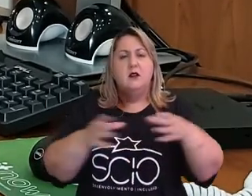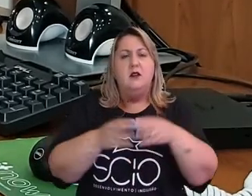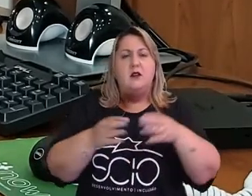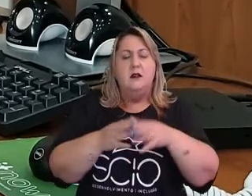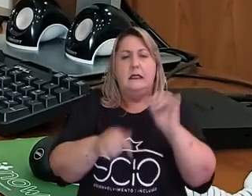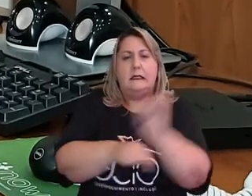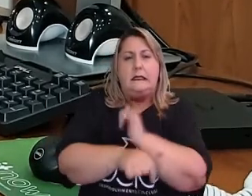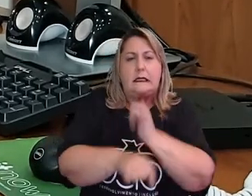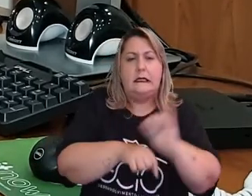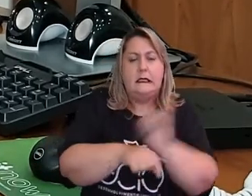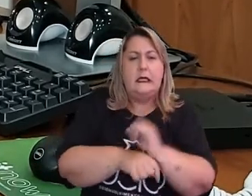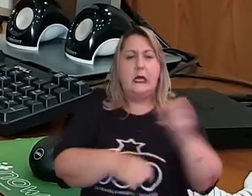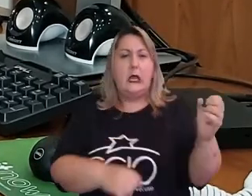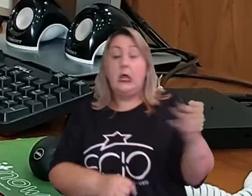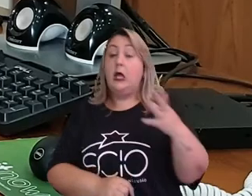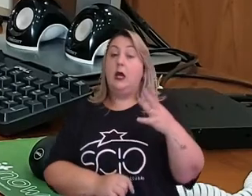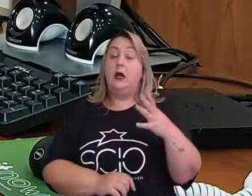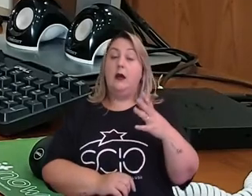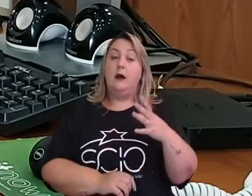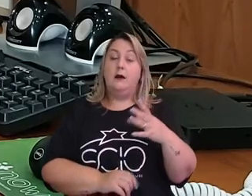estratégicas, inovação,